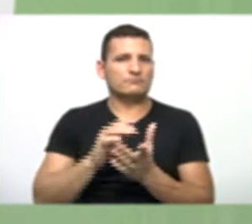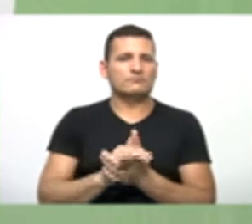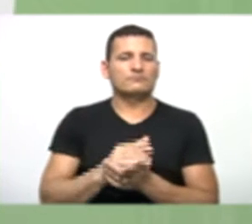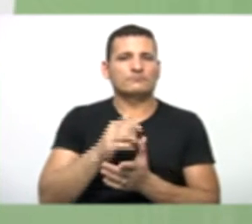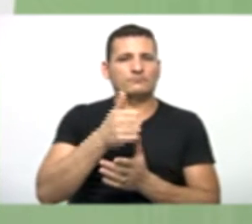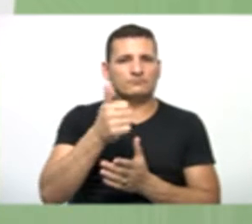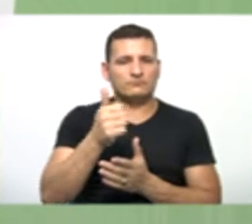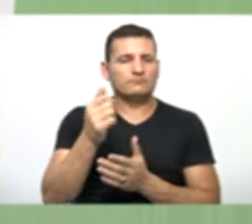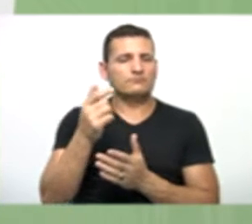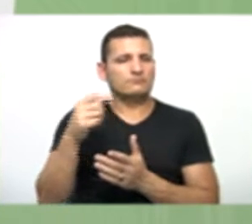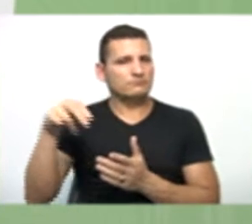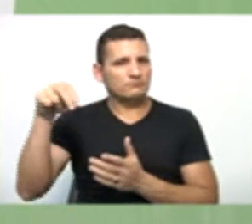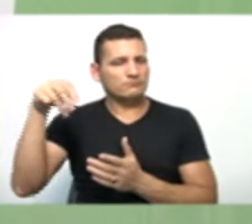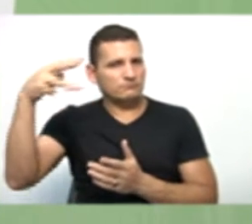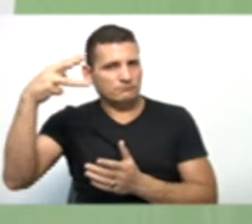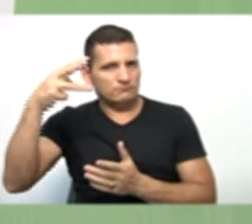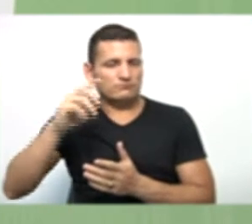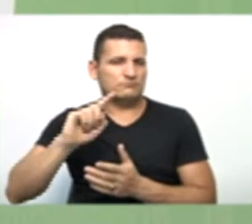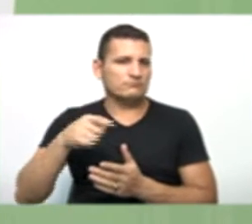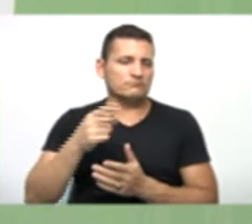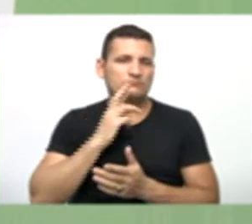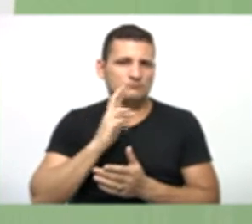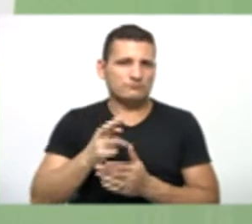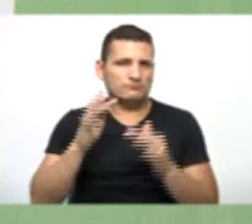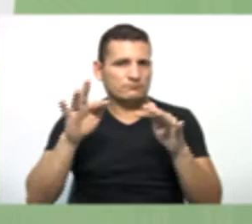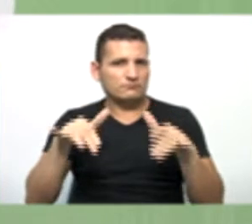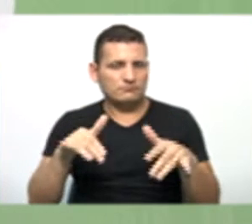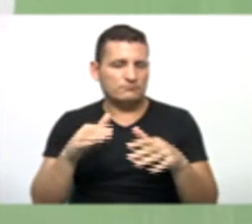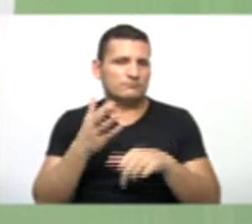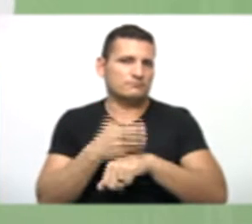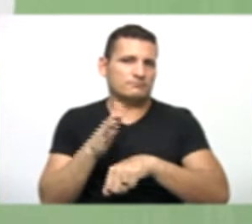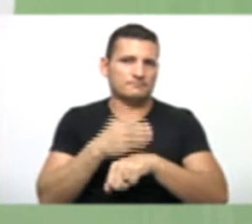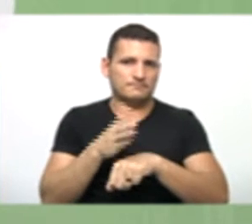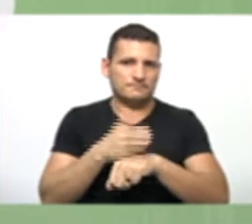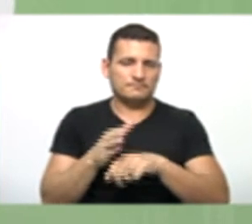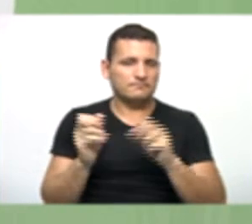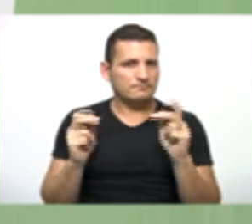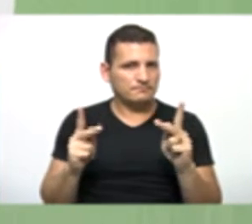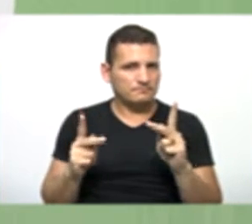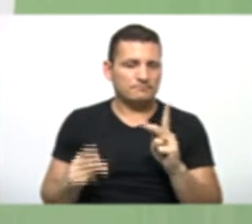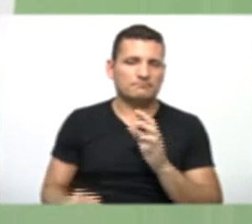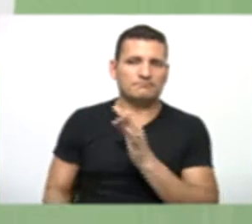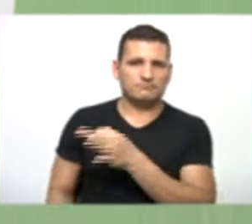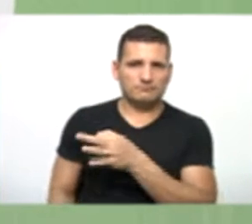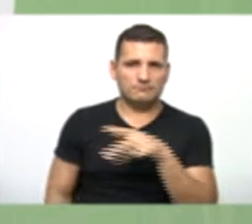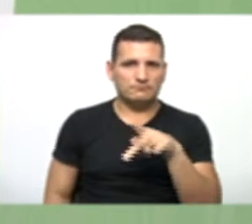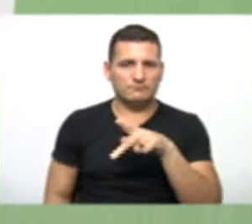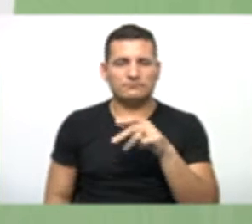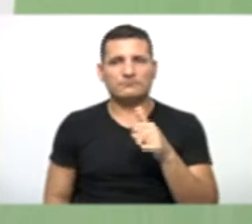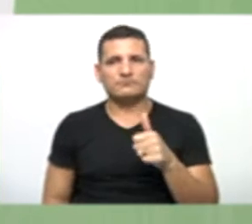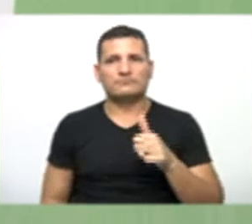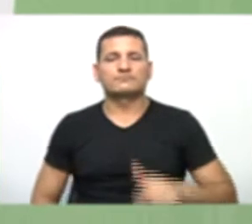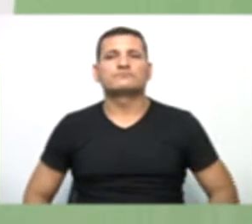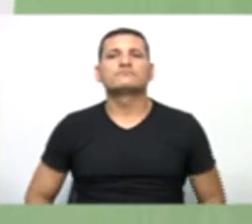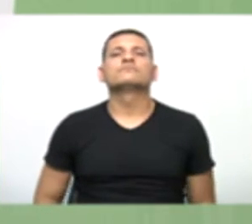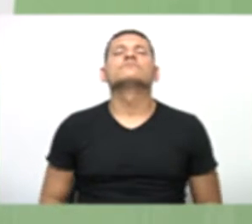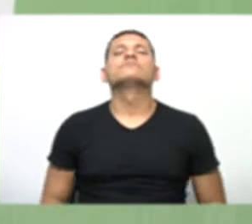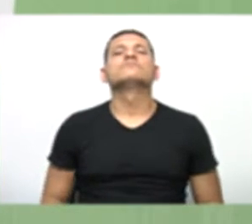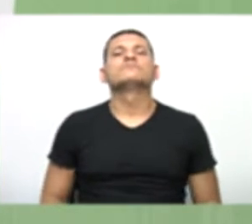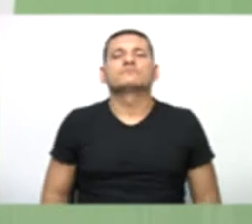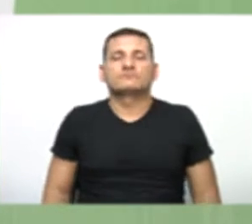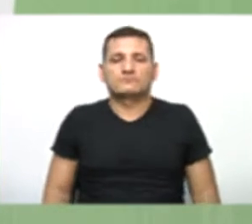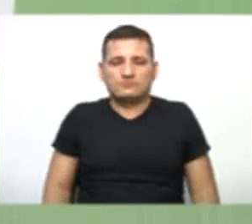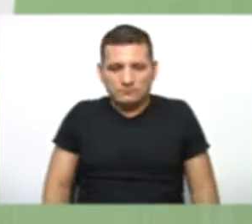elevou e o resultado final, que foi o que o exercício chegou. Tranquilos? Certo, Rafael? Certo. Muito bem. Agora a gente vai trabalhar um